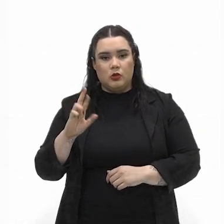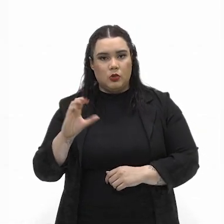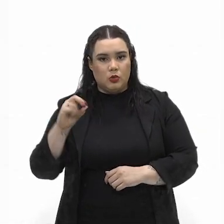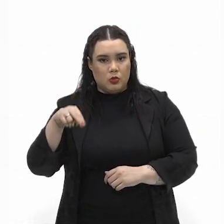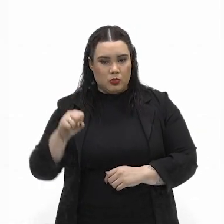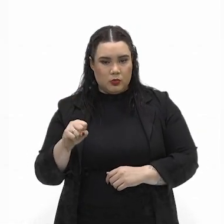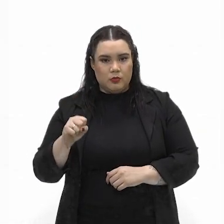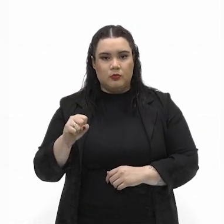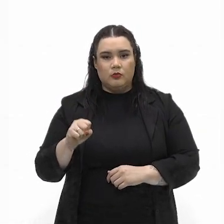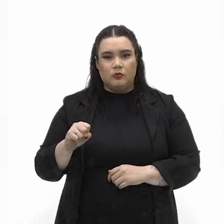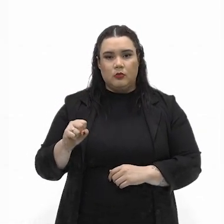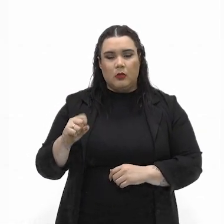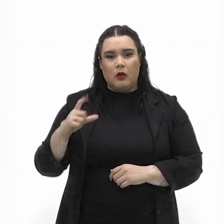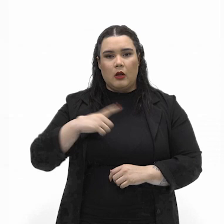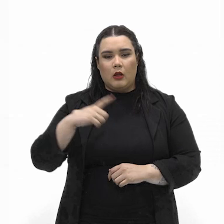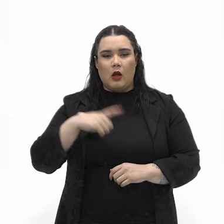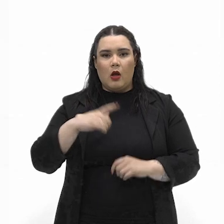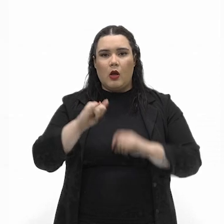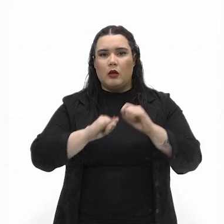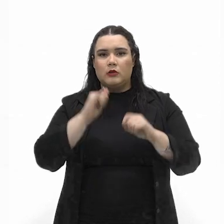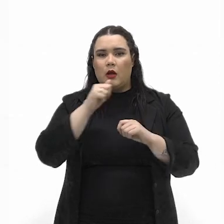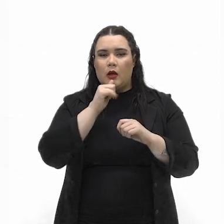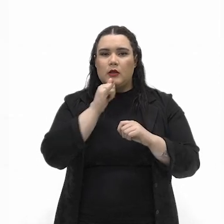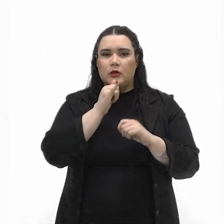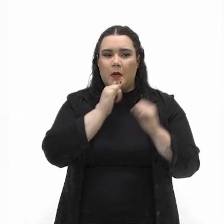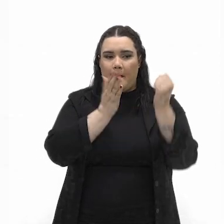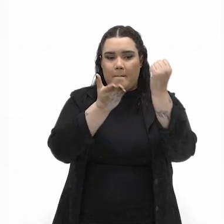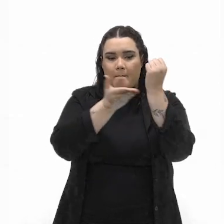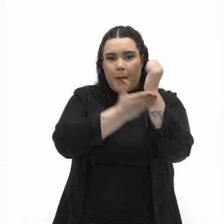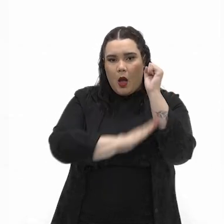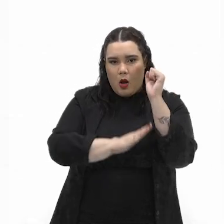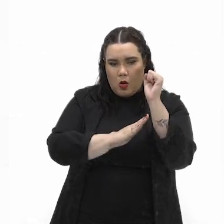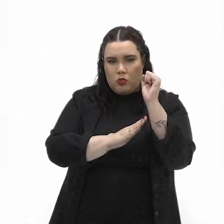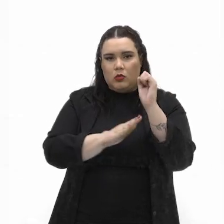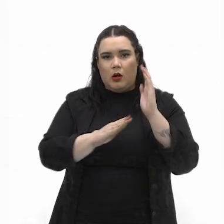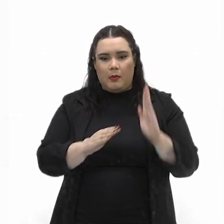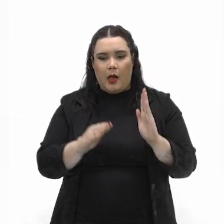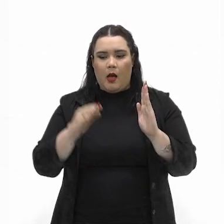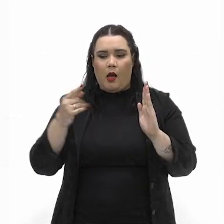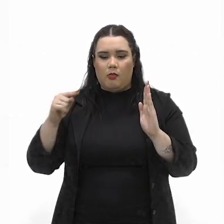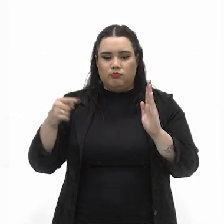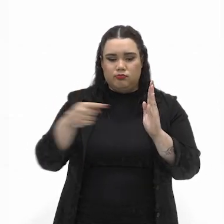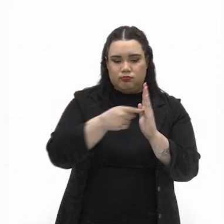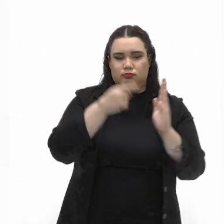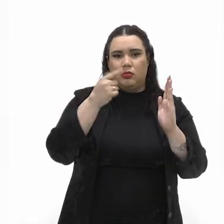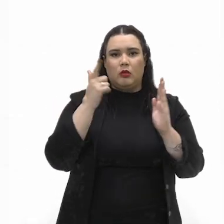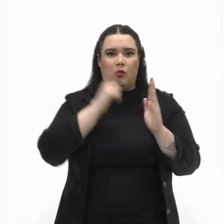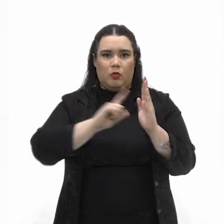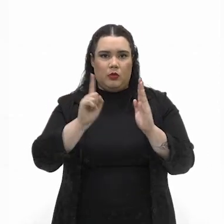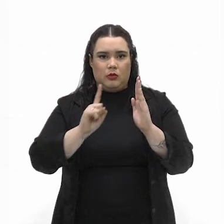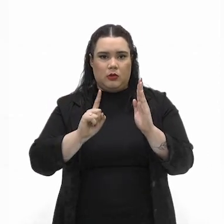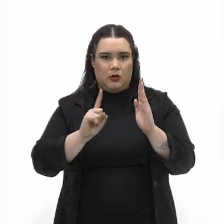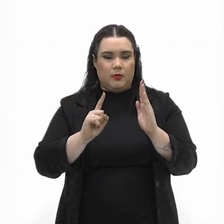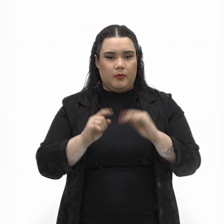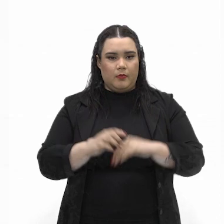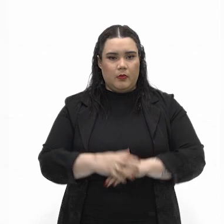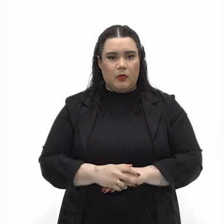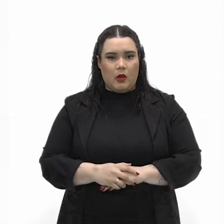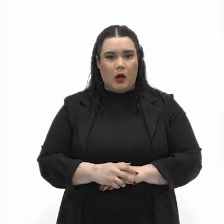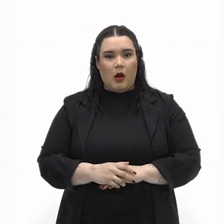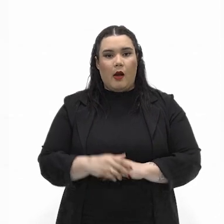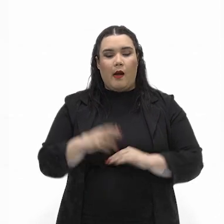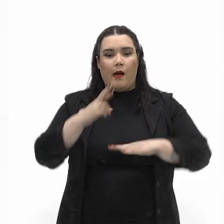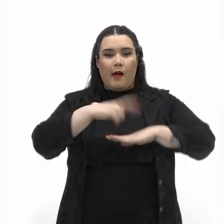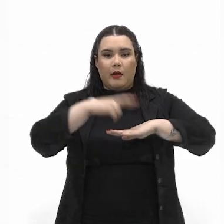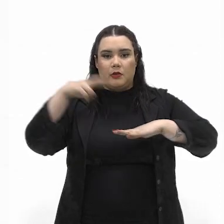ela consegue ser parada por pequenos pedaços de madeira. Então, ela não consegue passar por madeira, tá, pessoal? A radiação alfa, ela